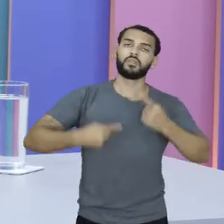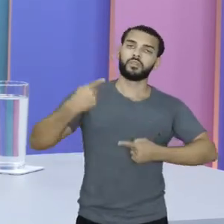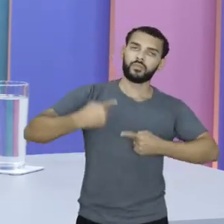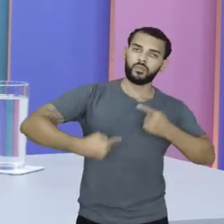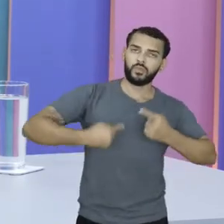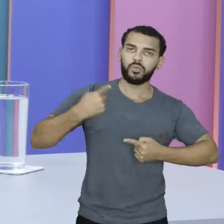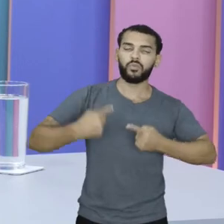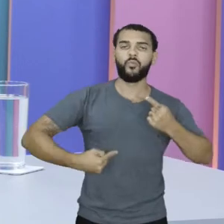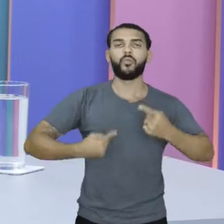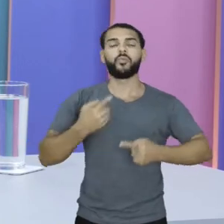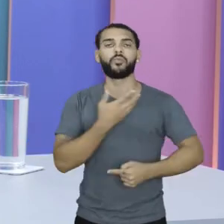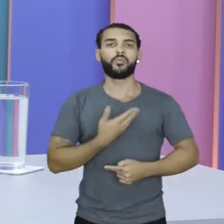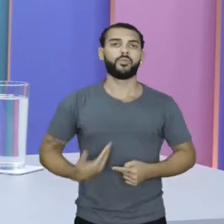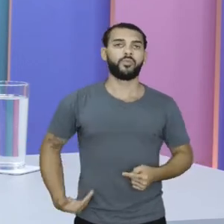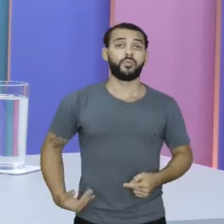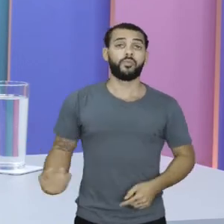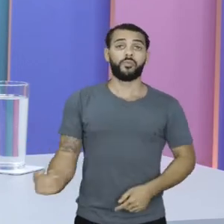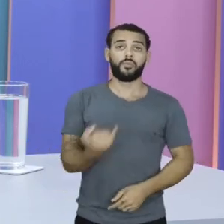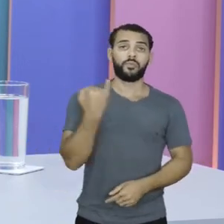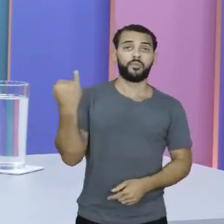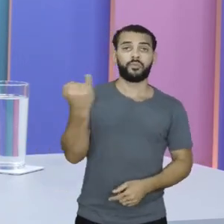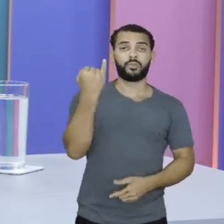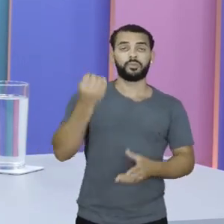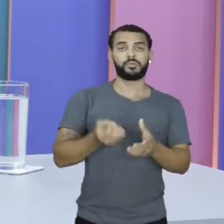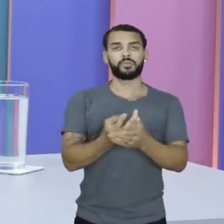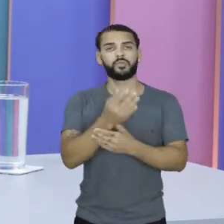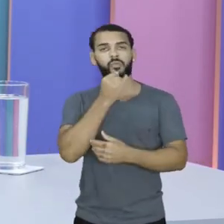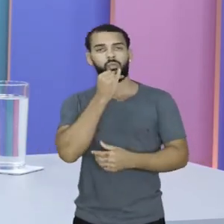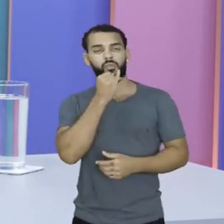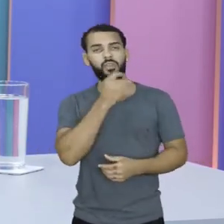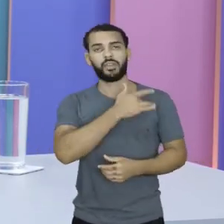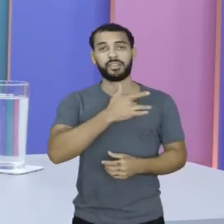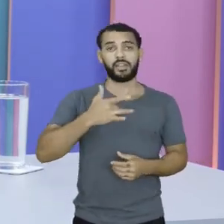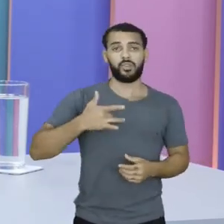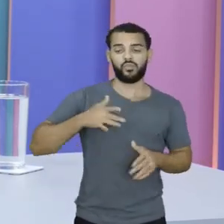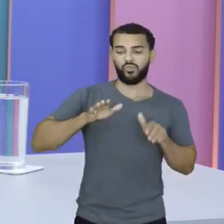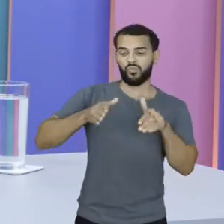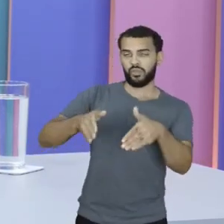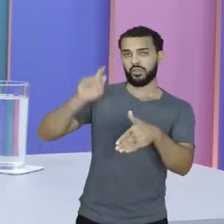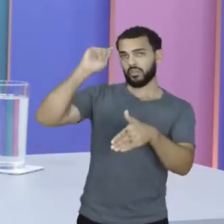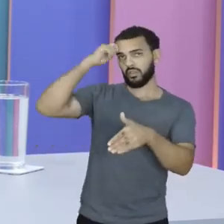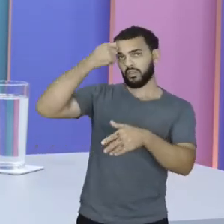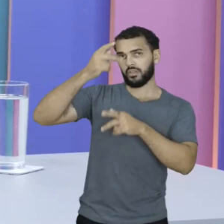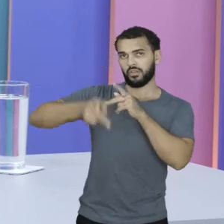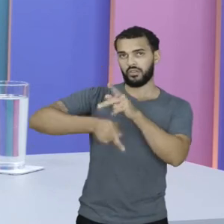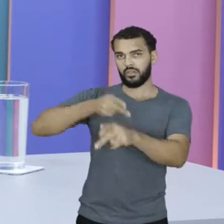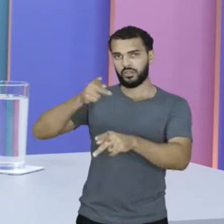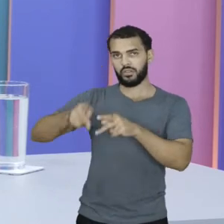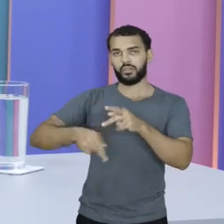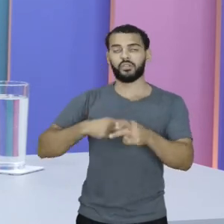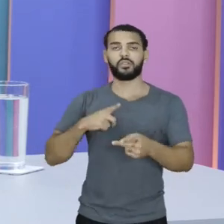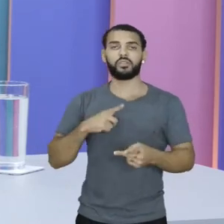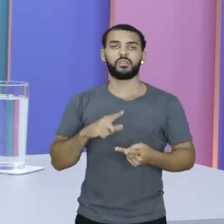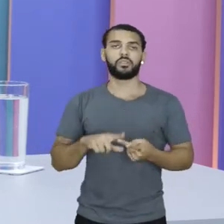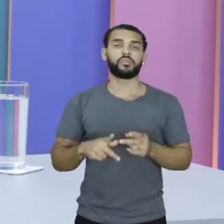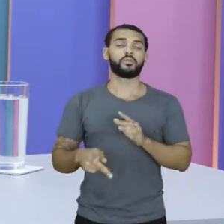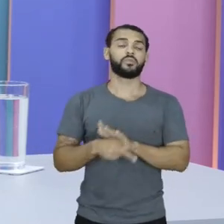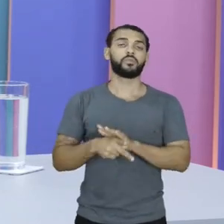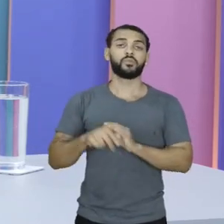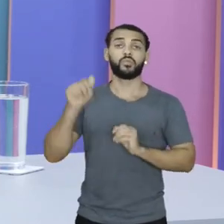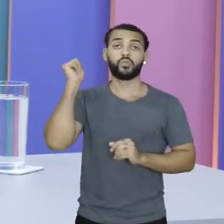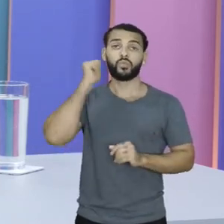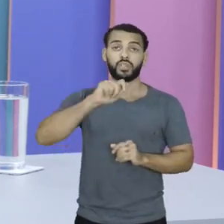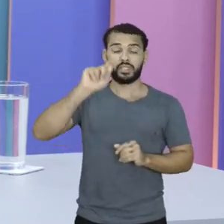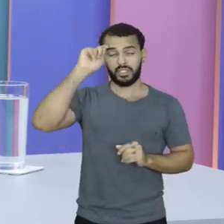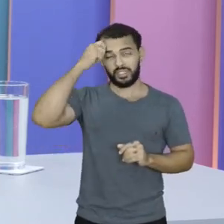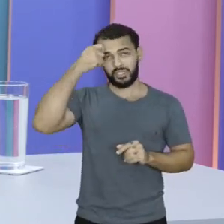públicas importantes que foram consolidadas, como a saúde da população negra, capitaneada e dirigida pelas mulheres